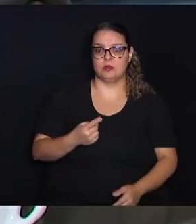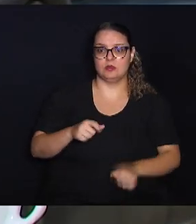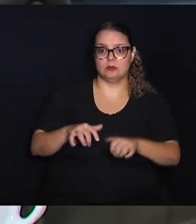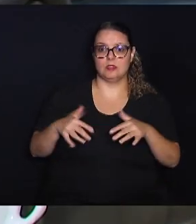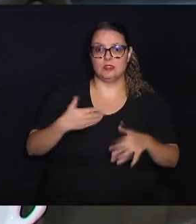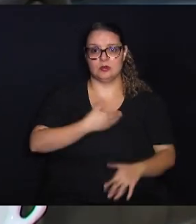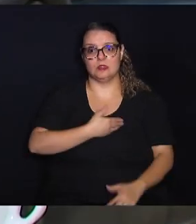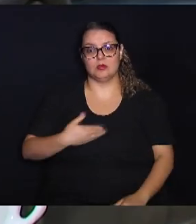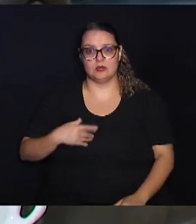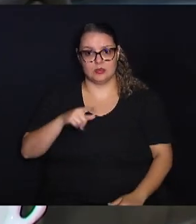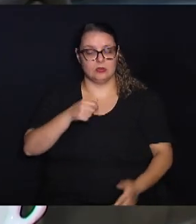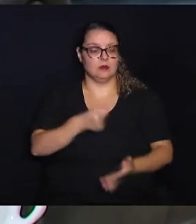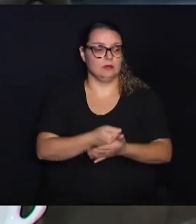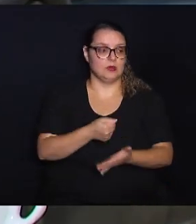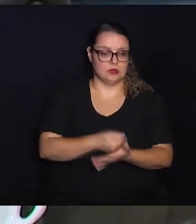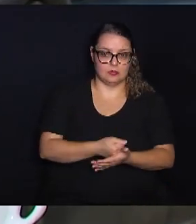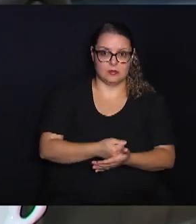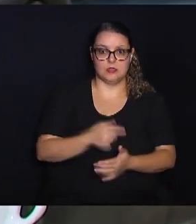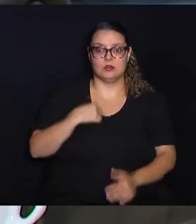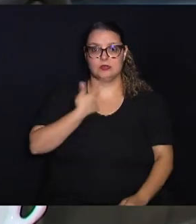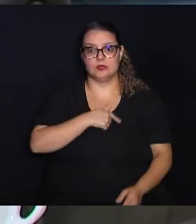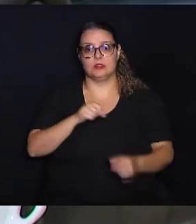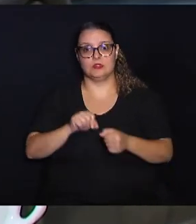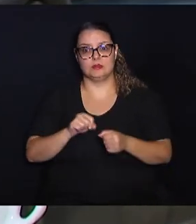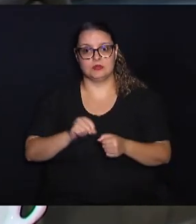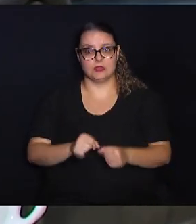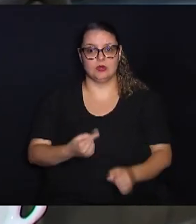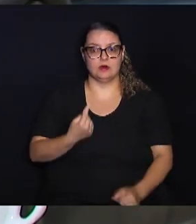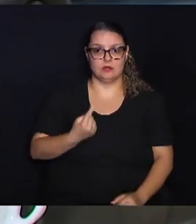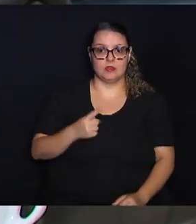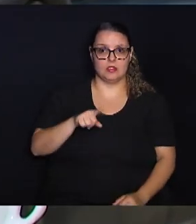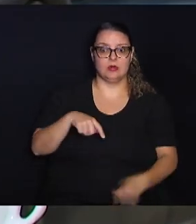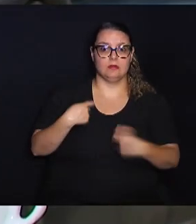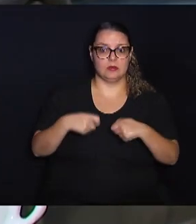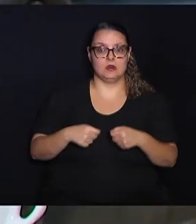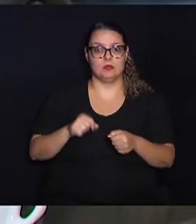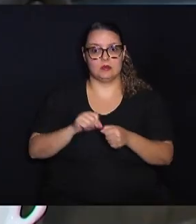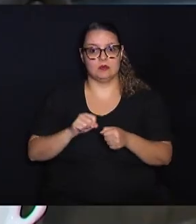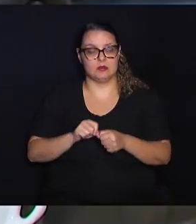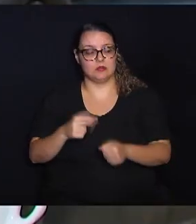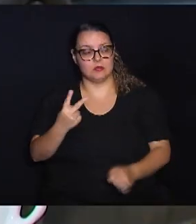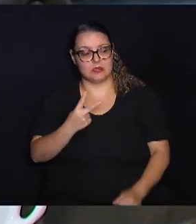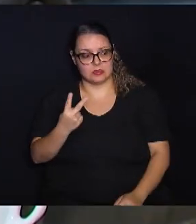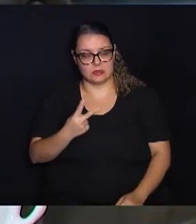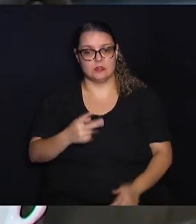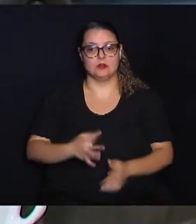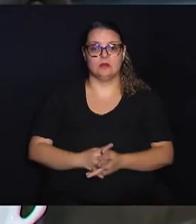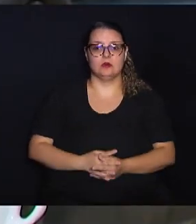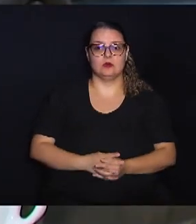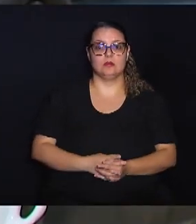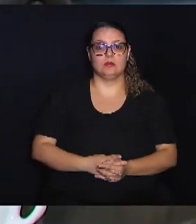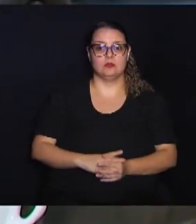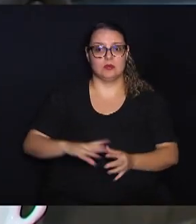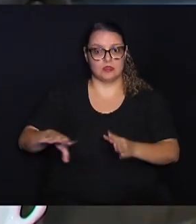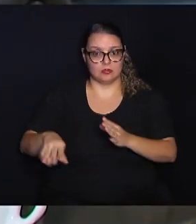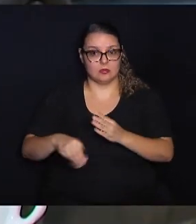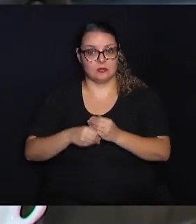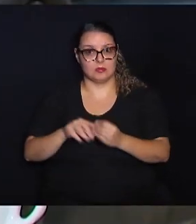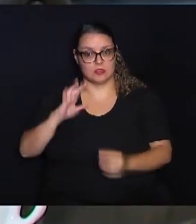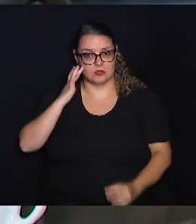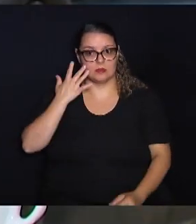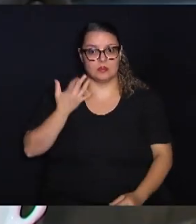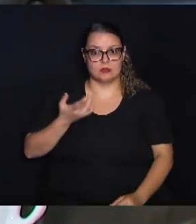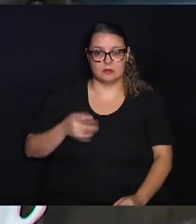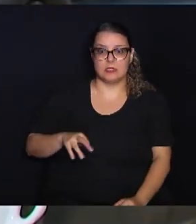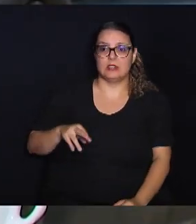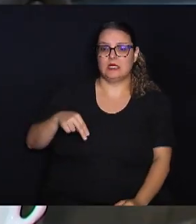pública é uma obrigação. Nós fizemos uma que é necessária, mas nós vamos fazer uma segunda complementar, porque eu acho que pela natureza,